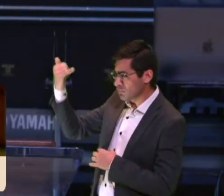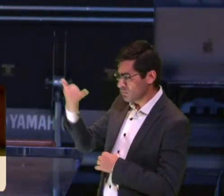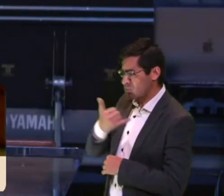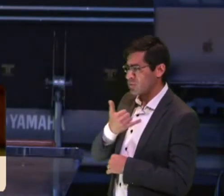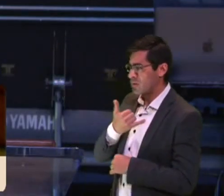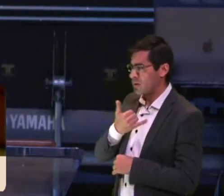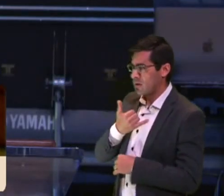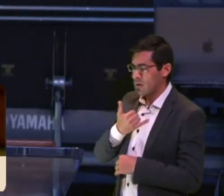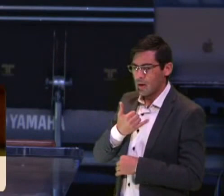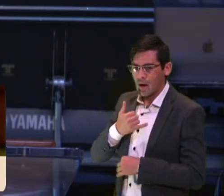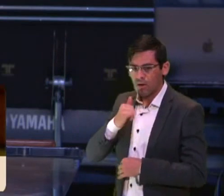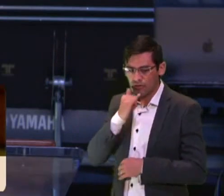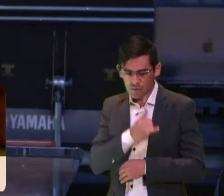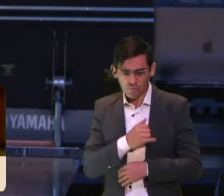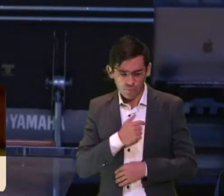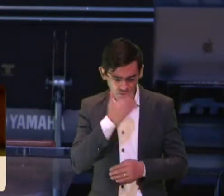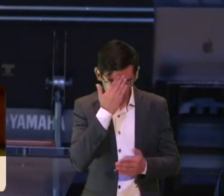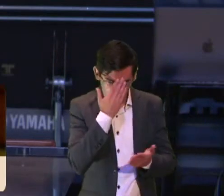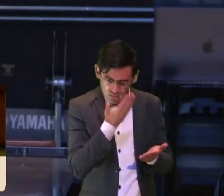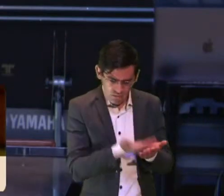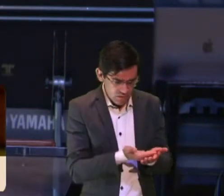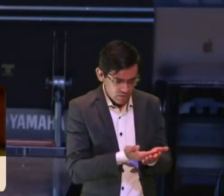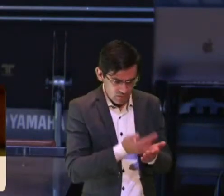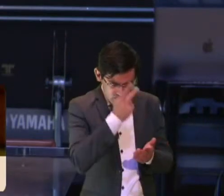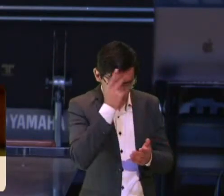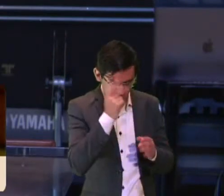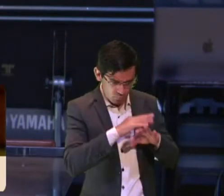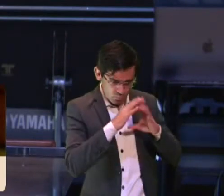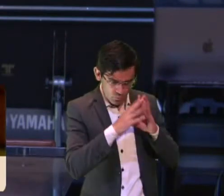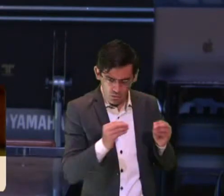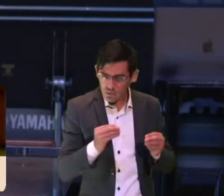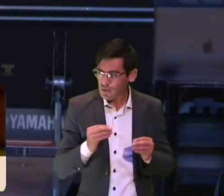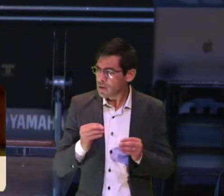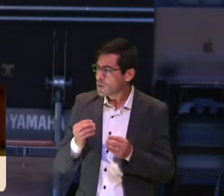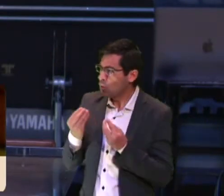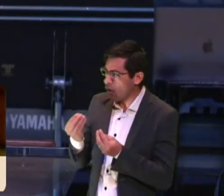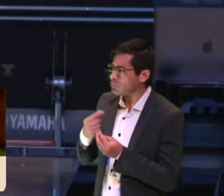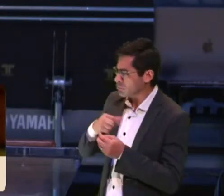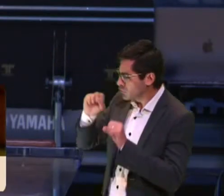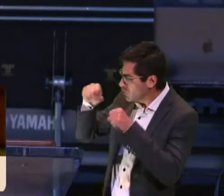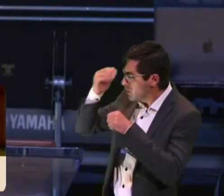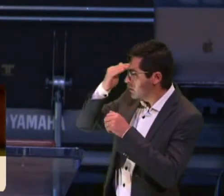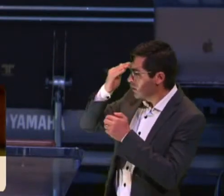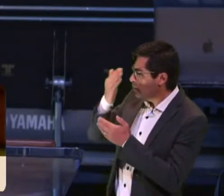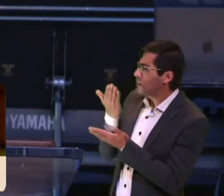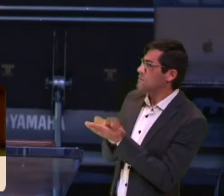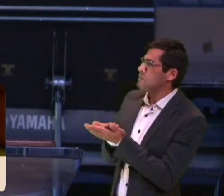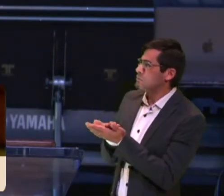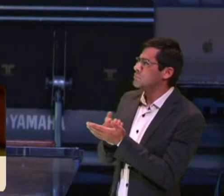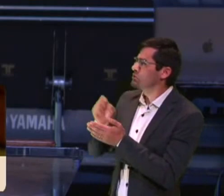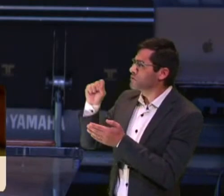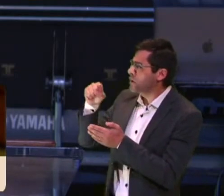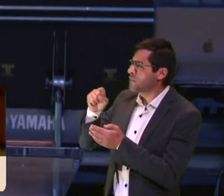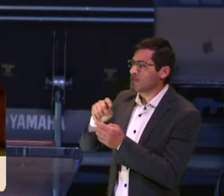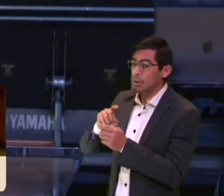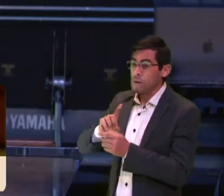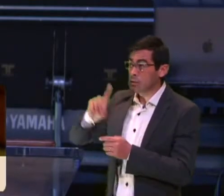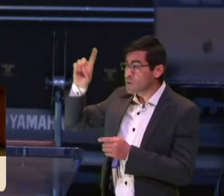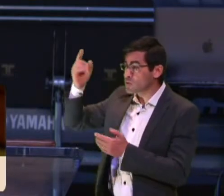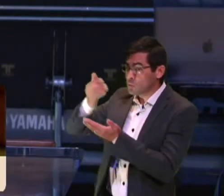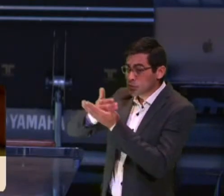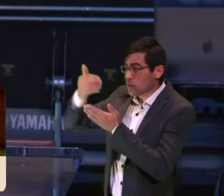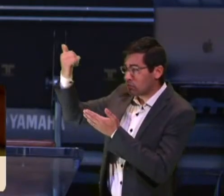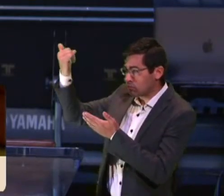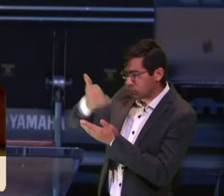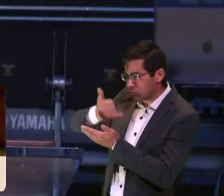não acredita que as pessoas vão ser curadas? Eu falei: como assim? Claro que eu acredito. E aí Deus começou a me incomodar.